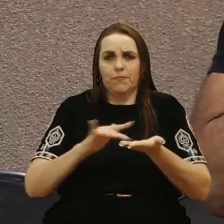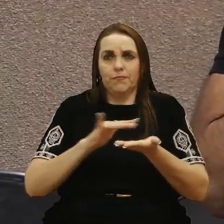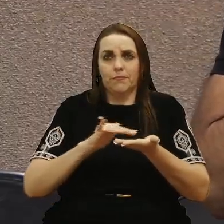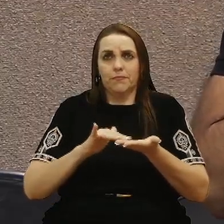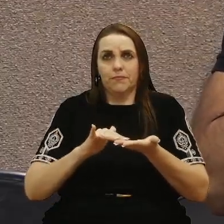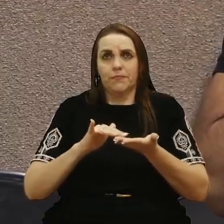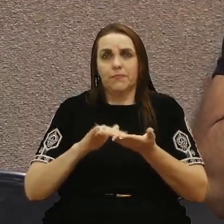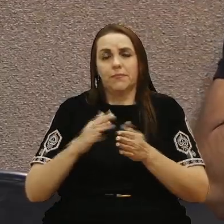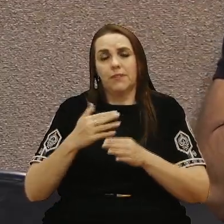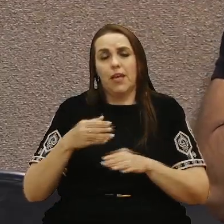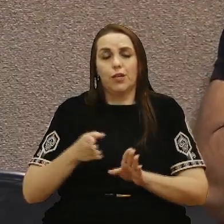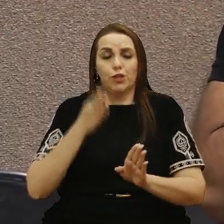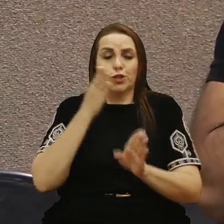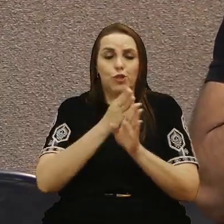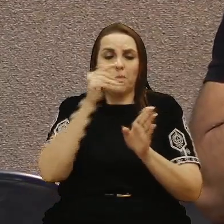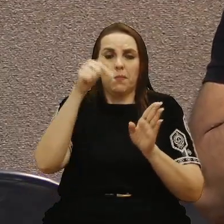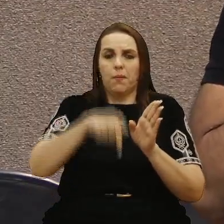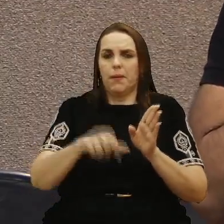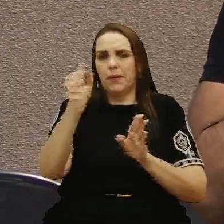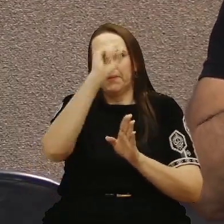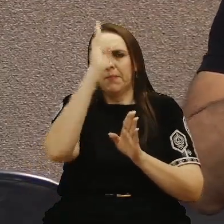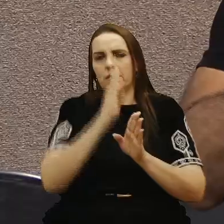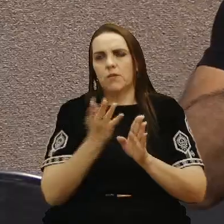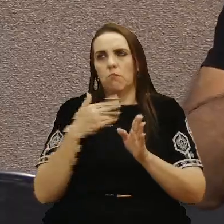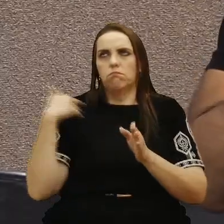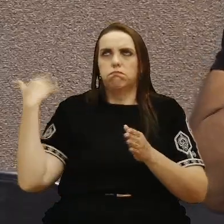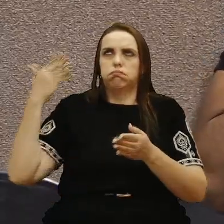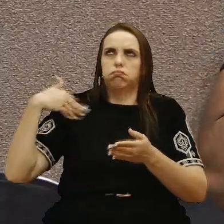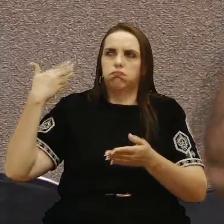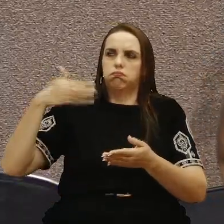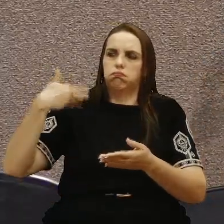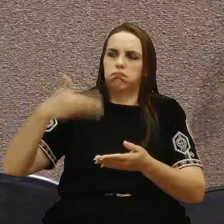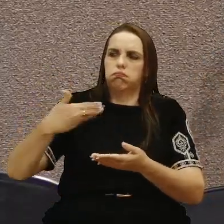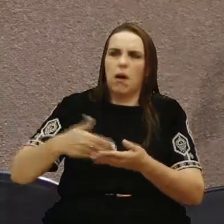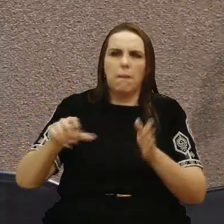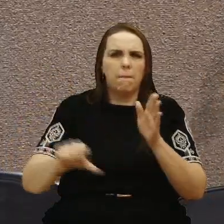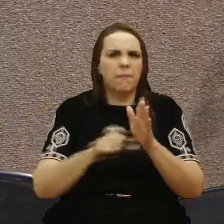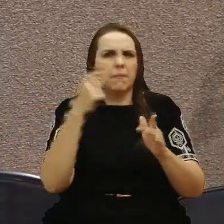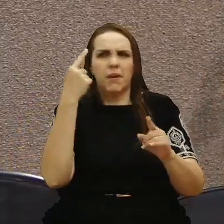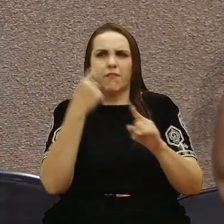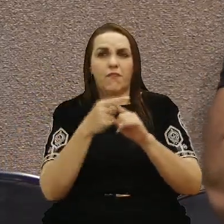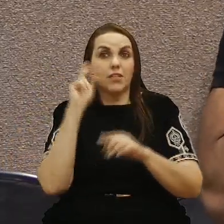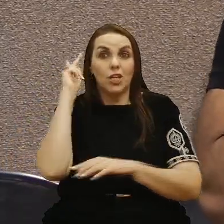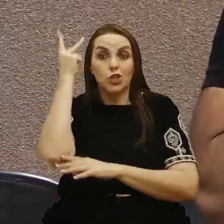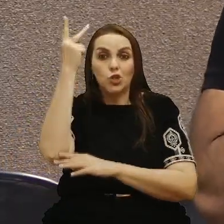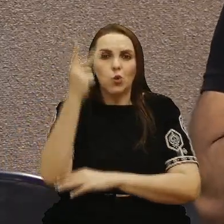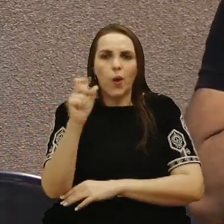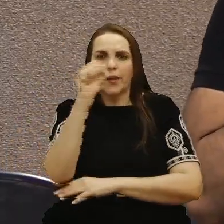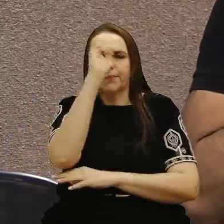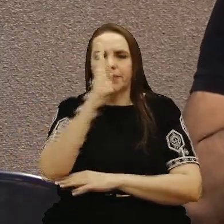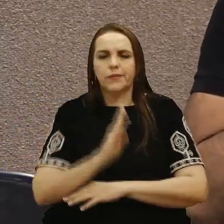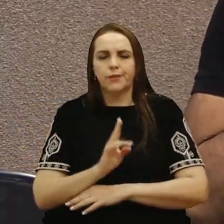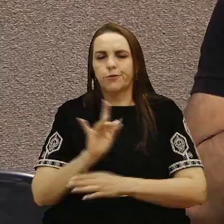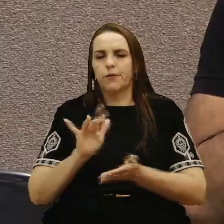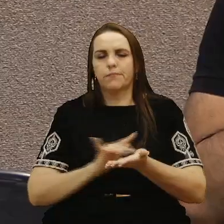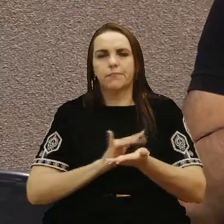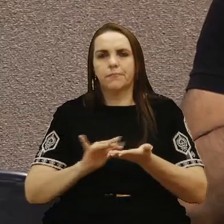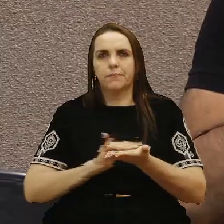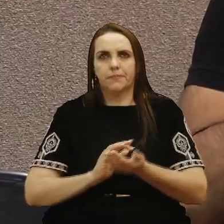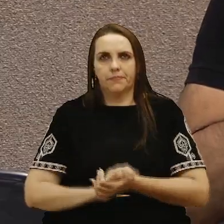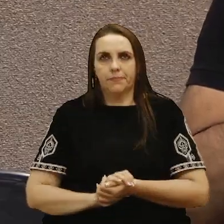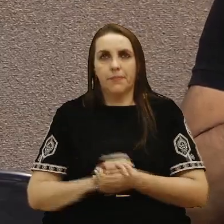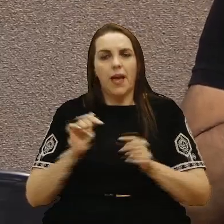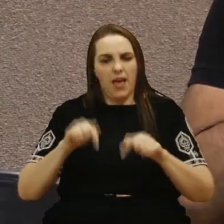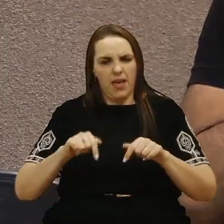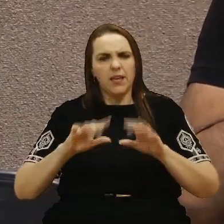Desde o descobrimento do Brasil e agora, pela primeira vez na história. E aqui, comunidade,